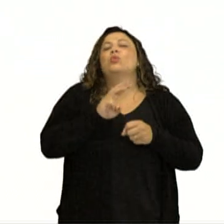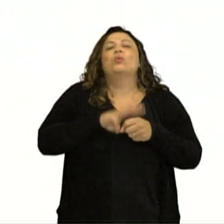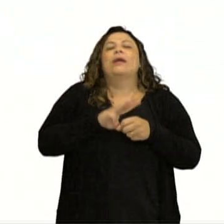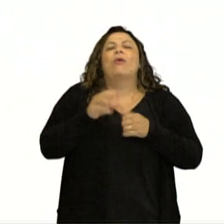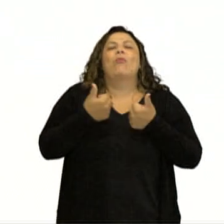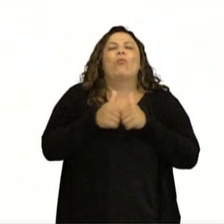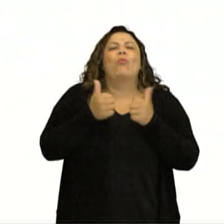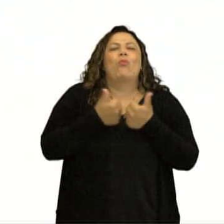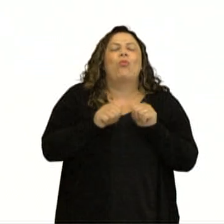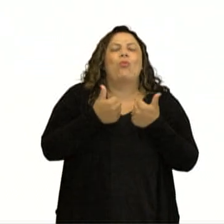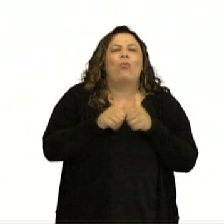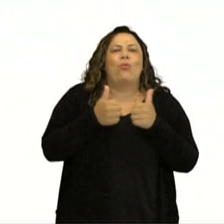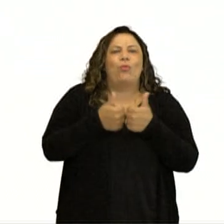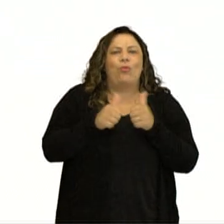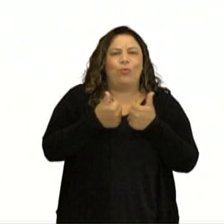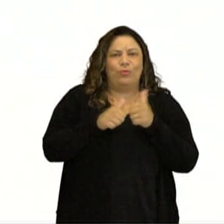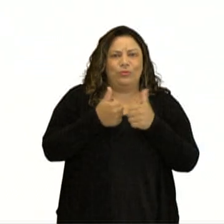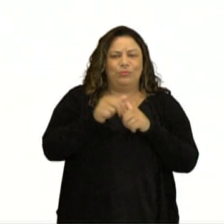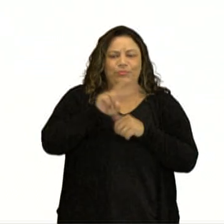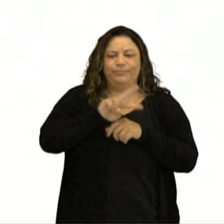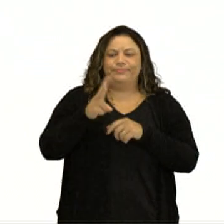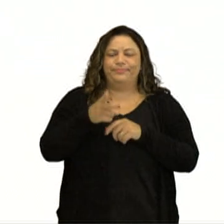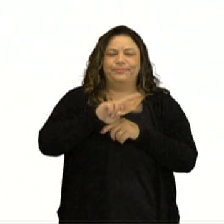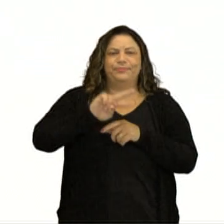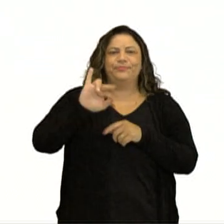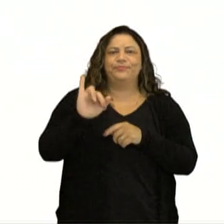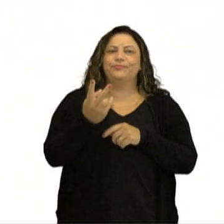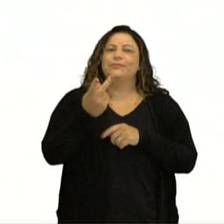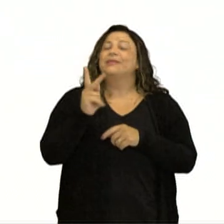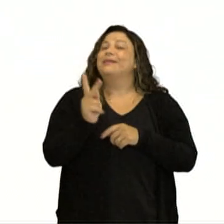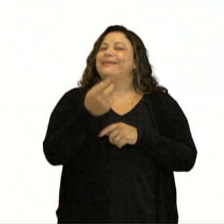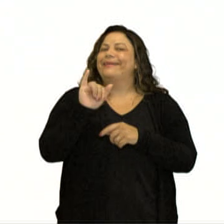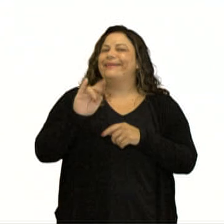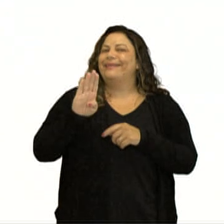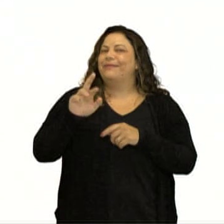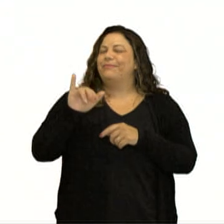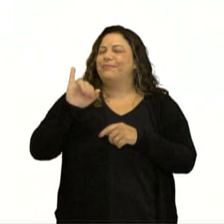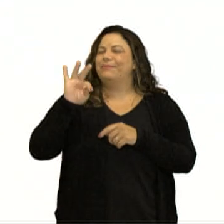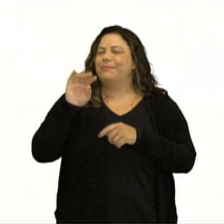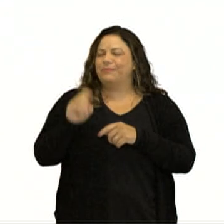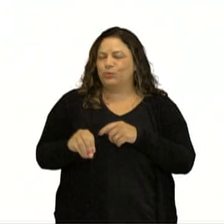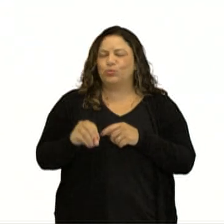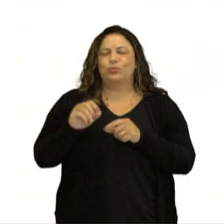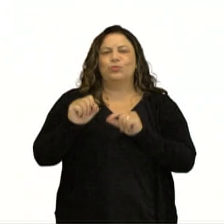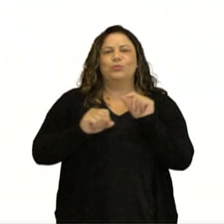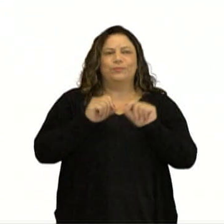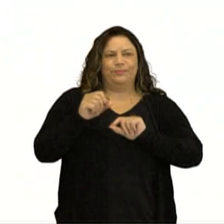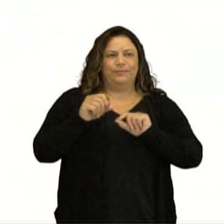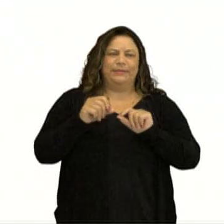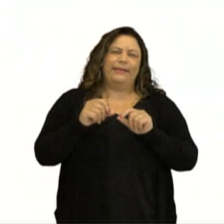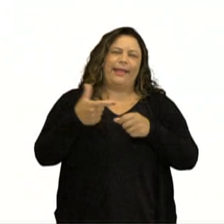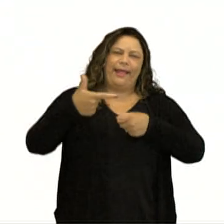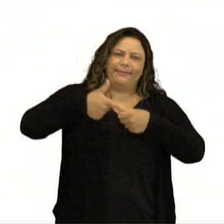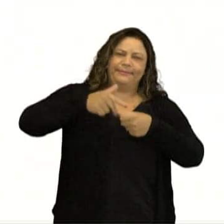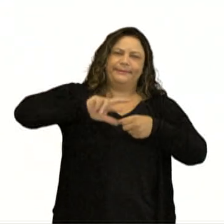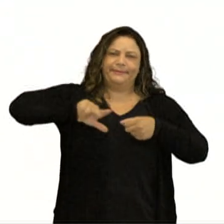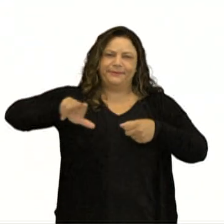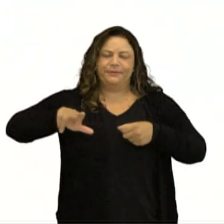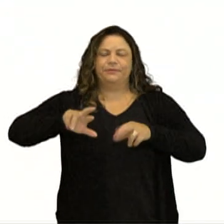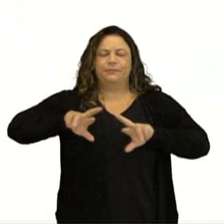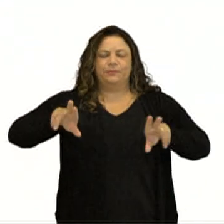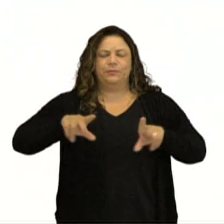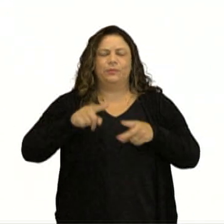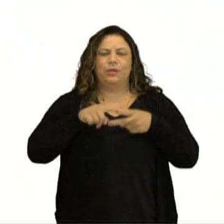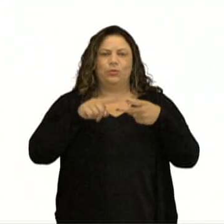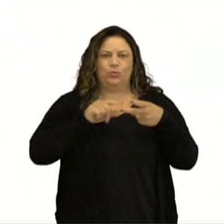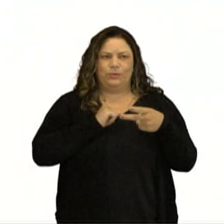aí. Se esse ônibus estiver em repouso ou em movimento retilíneo uniforme, a gente pode